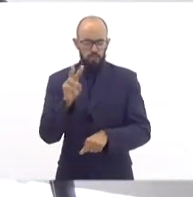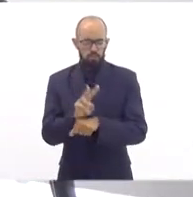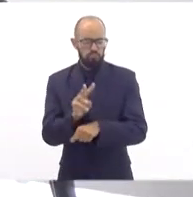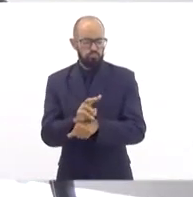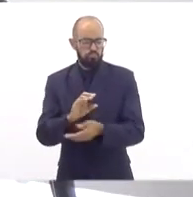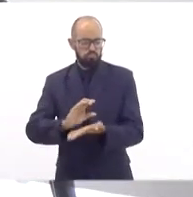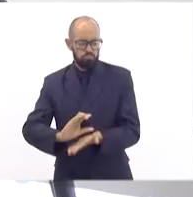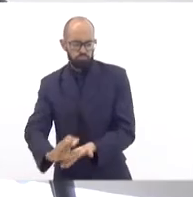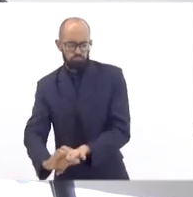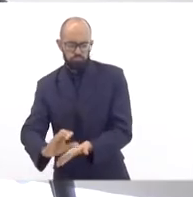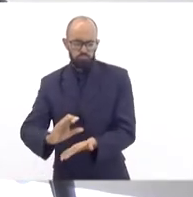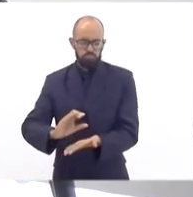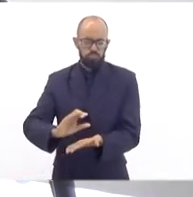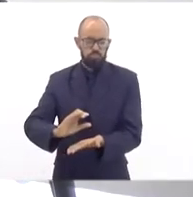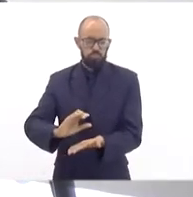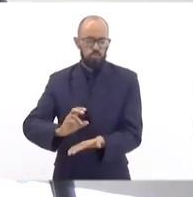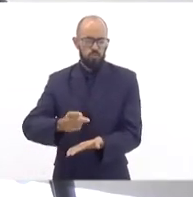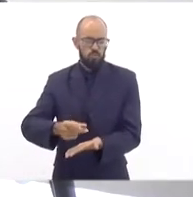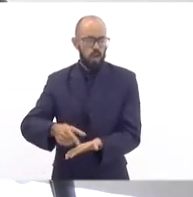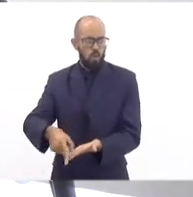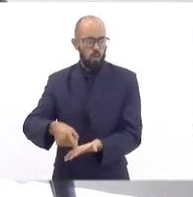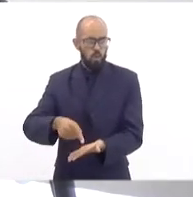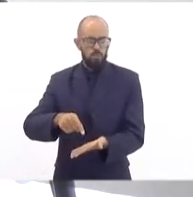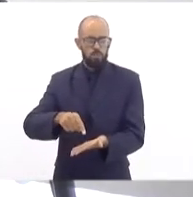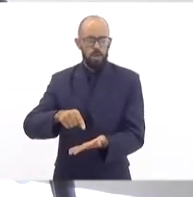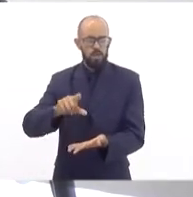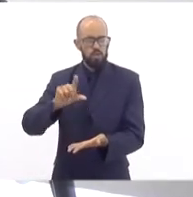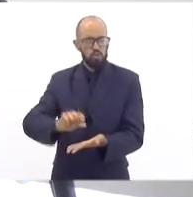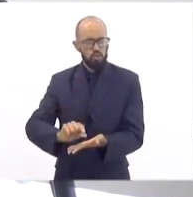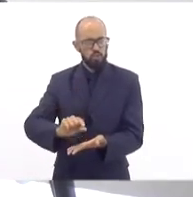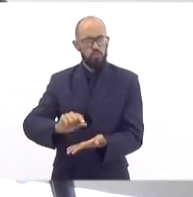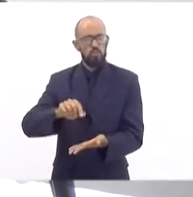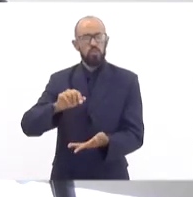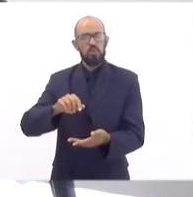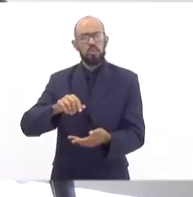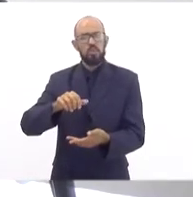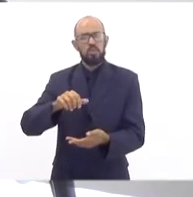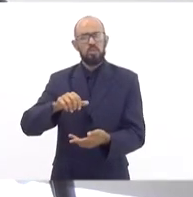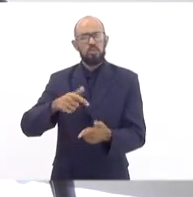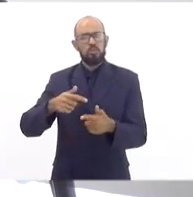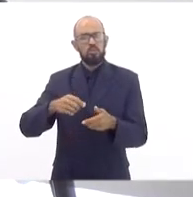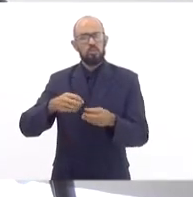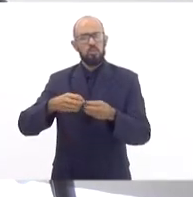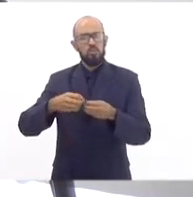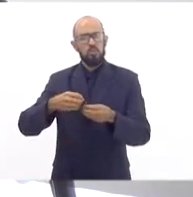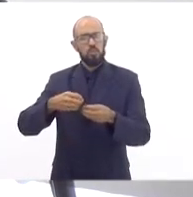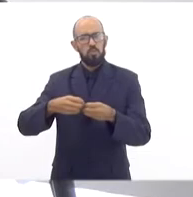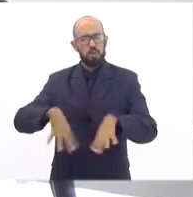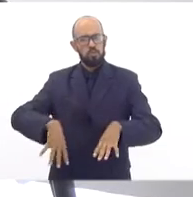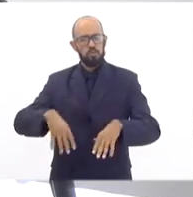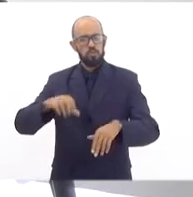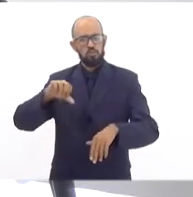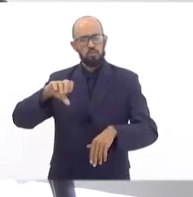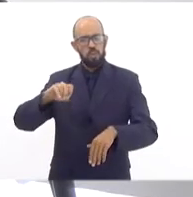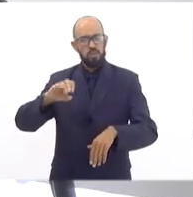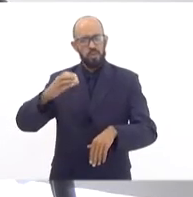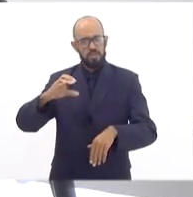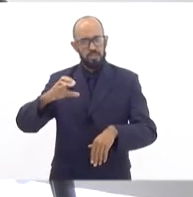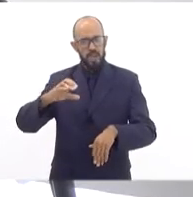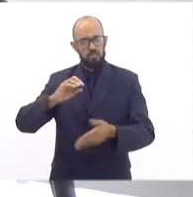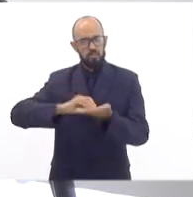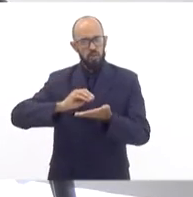é, para mitigar os 90 centavos que não seriam praticados na ponta. Esse subsídio foi